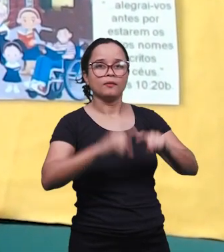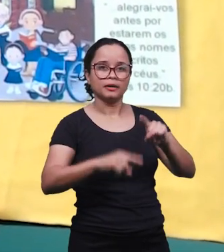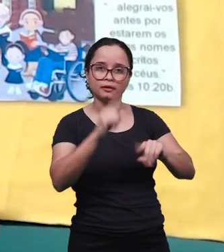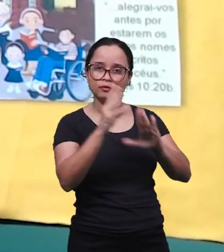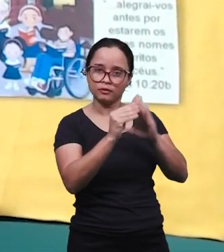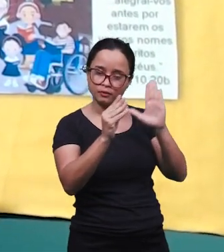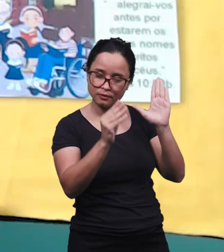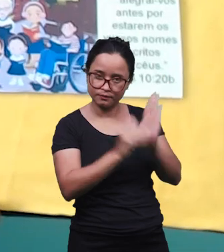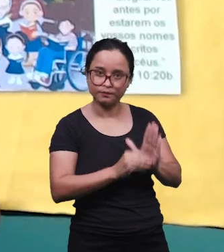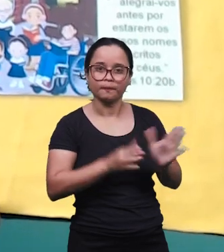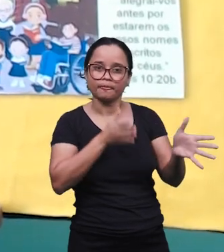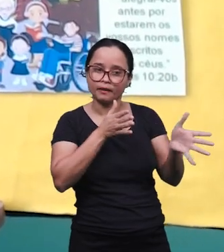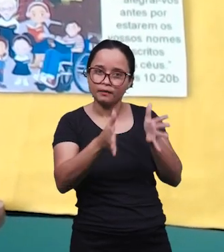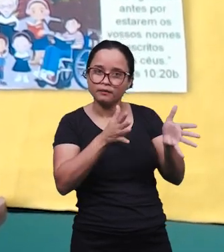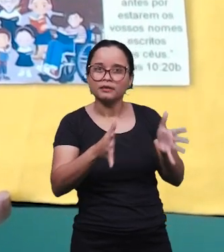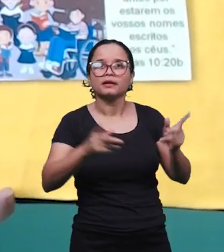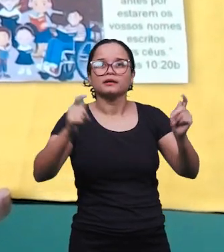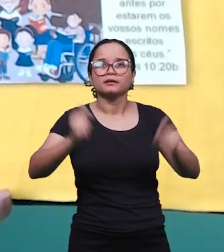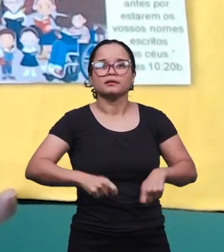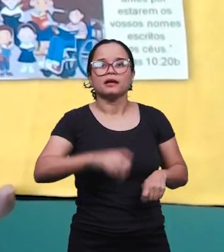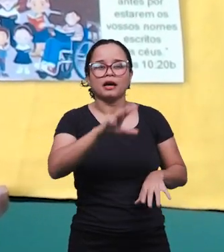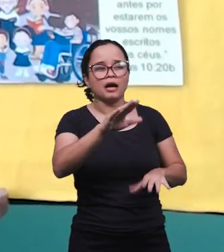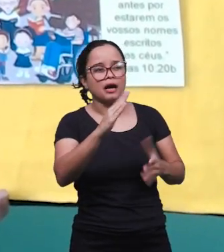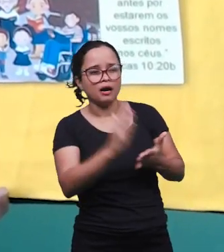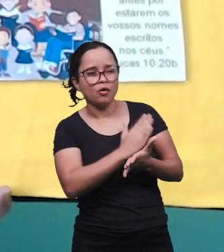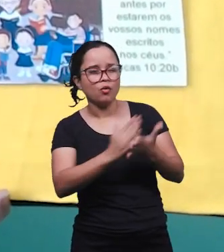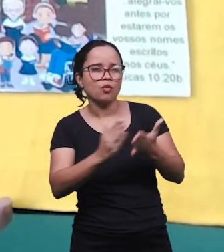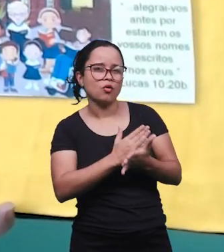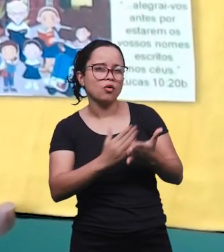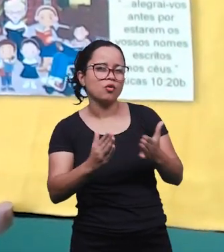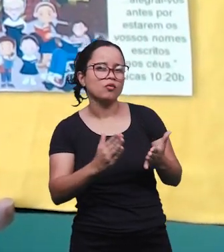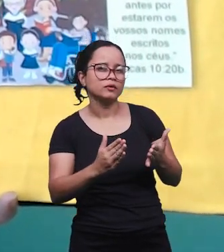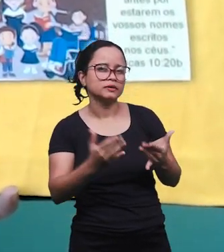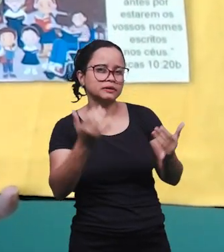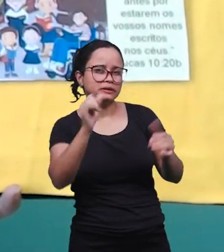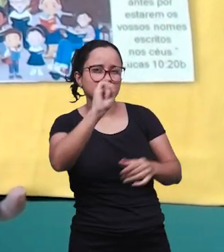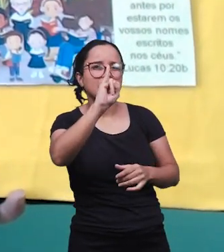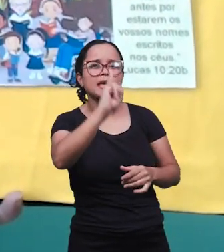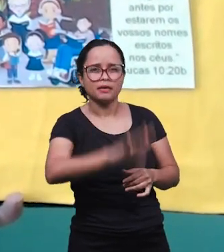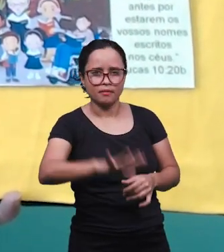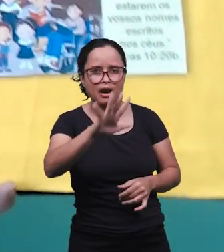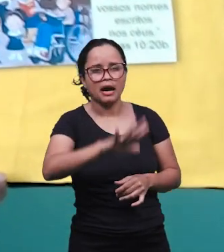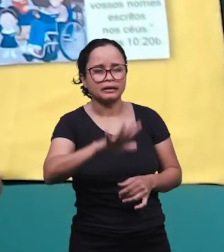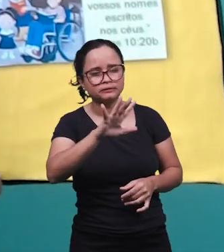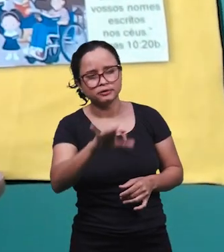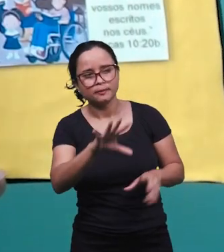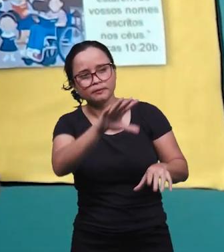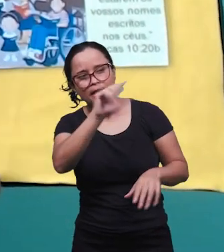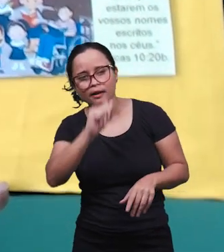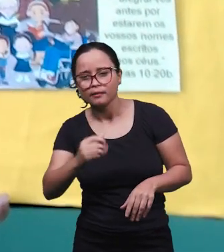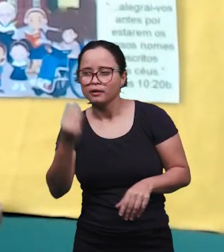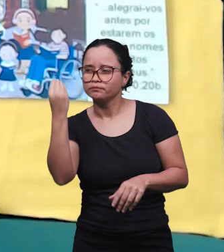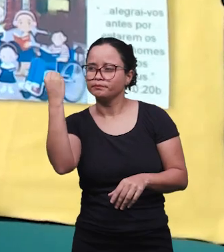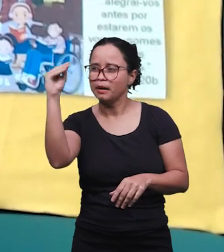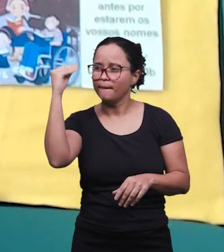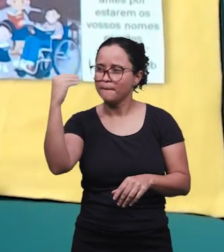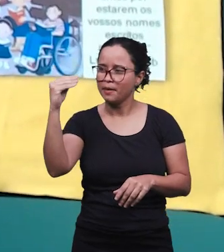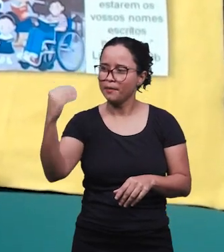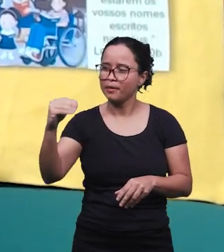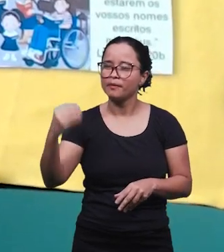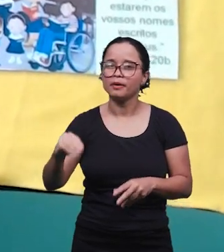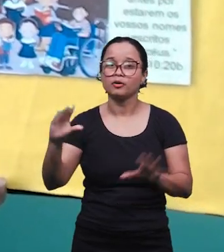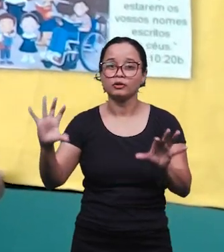vêm da acessibilidade nos diferentes níveis. Nós podemos ali retirar alguns pontos, algumas imagens para também